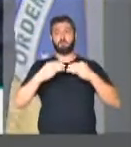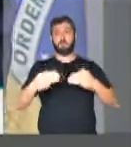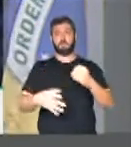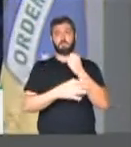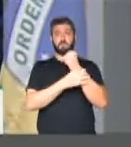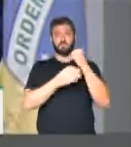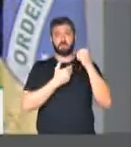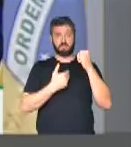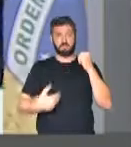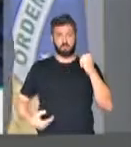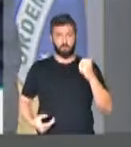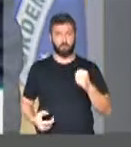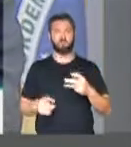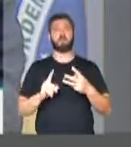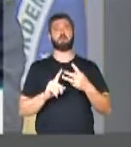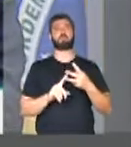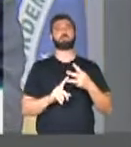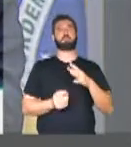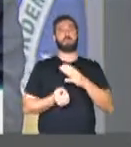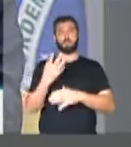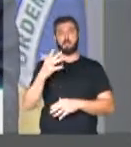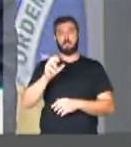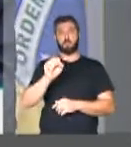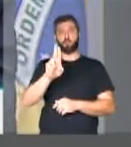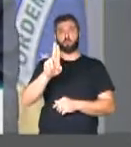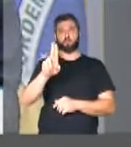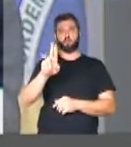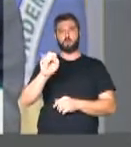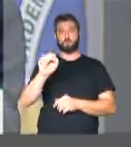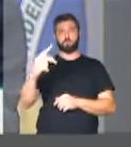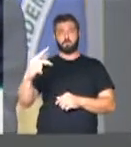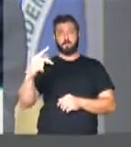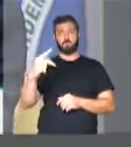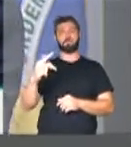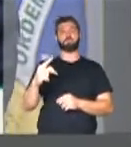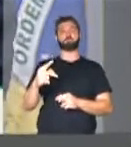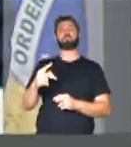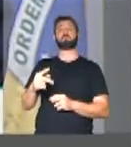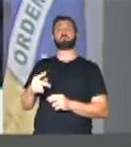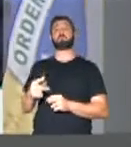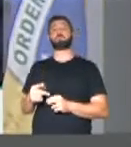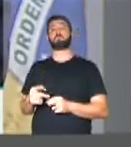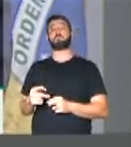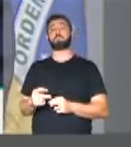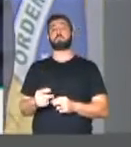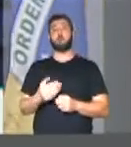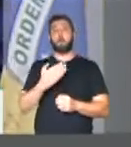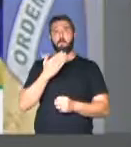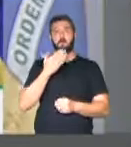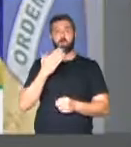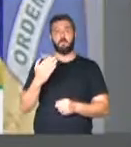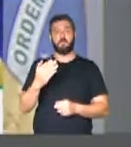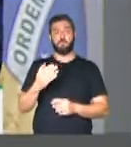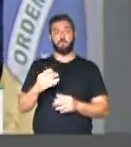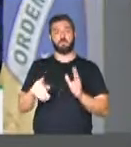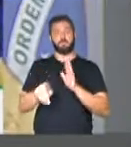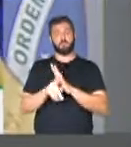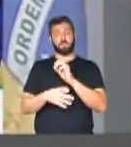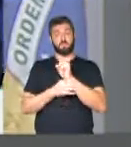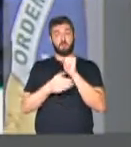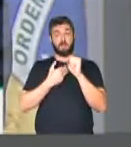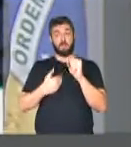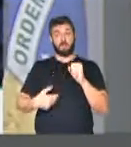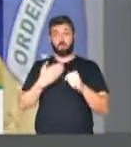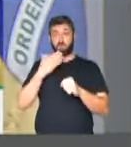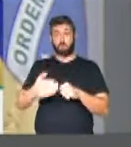Segurança Pública, avançamos na criação do SUSP, na aprovação do SUSP, dando uma prioridade na segurança